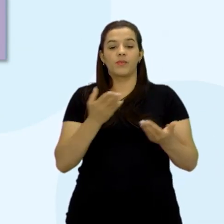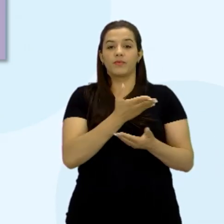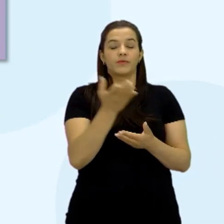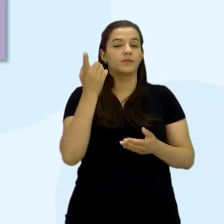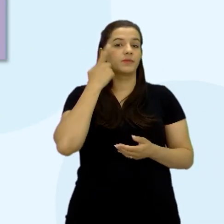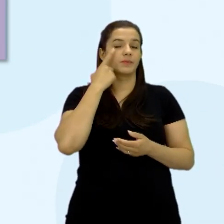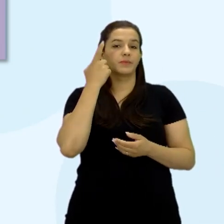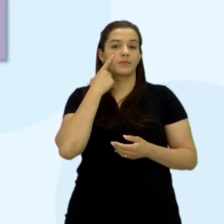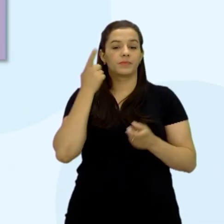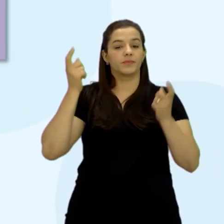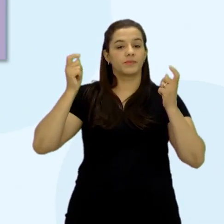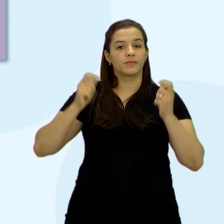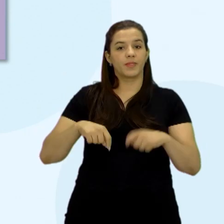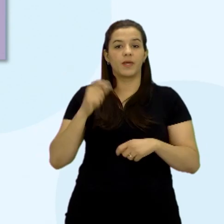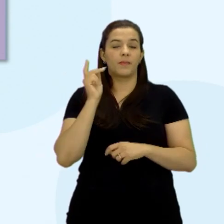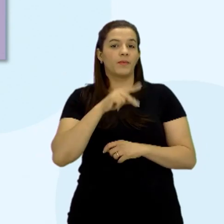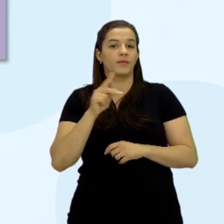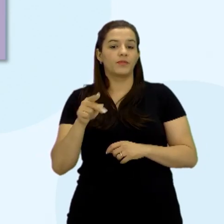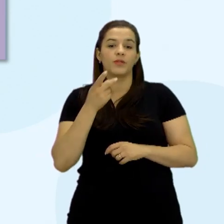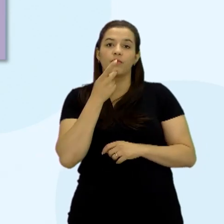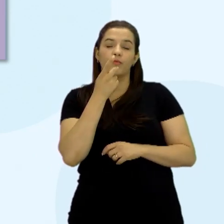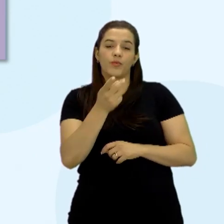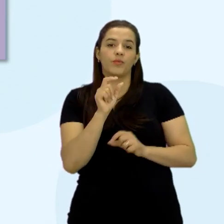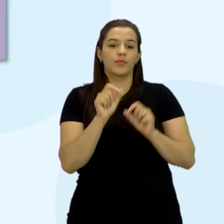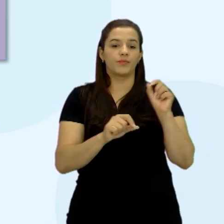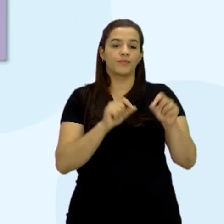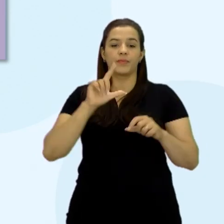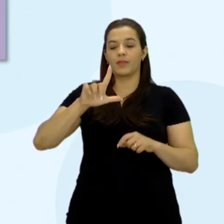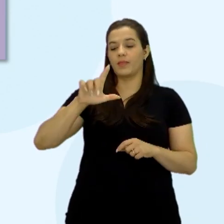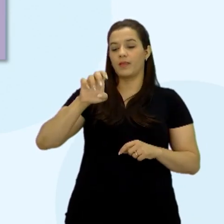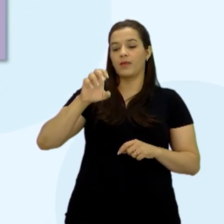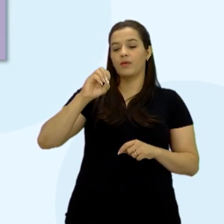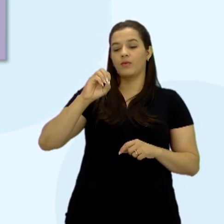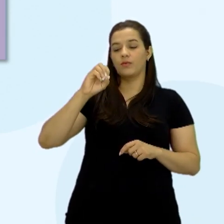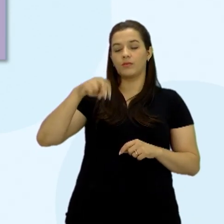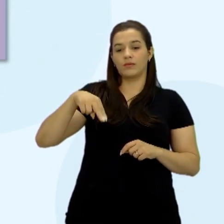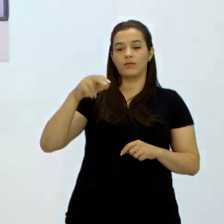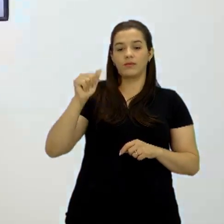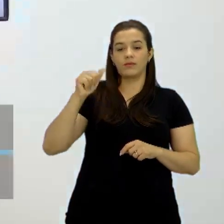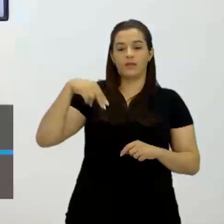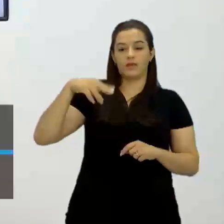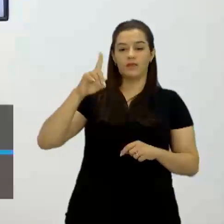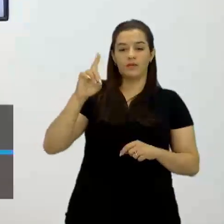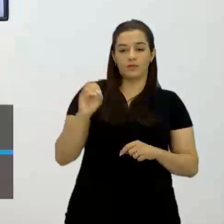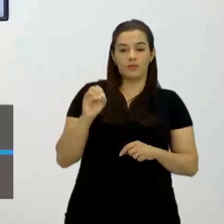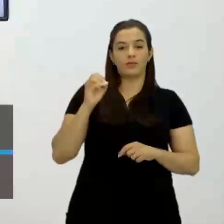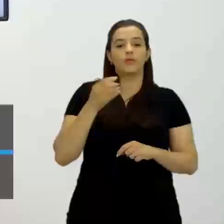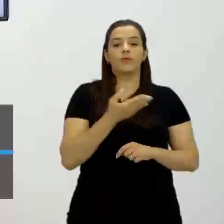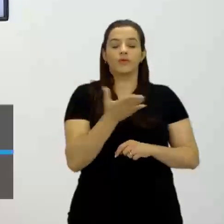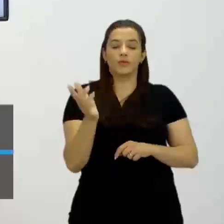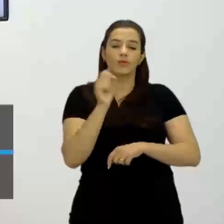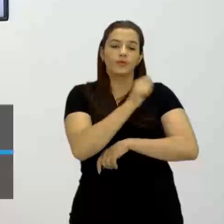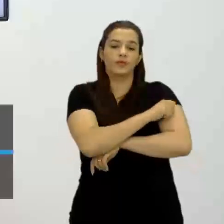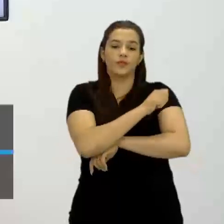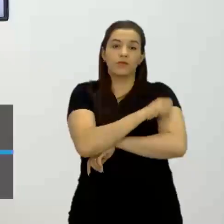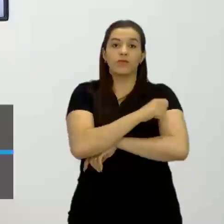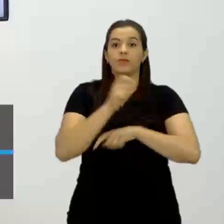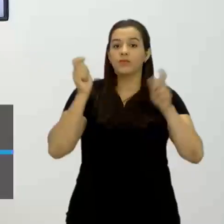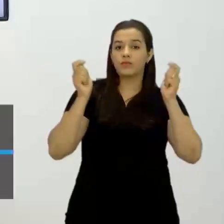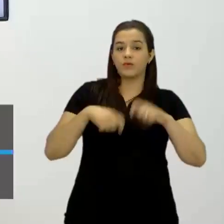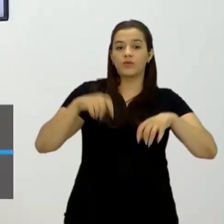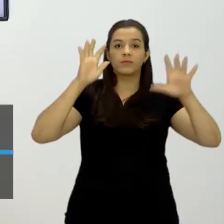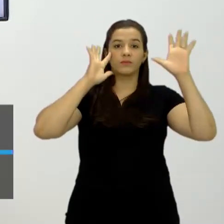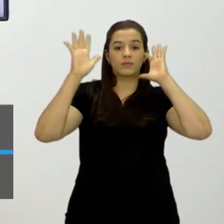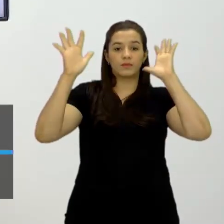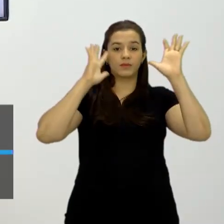verem, né? E aí a professora falou aqui... Professor Leonardo, desculpa. Ele falou assim, ó, os estudantes podem pensar e devem na